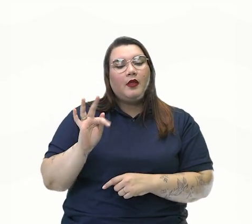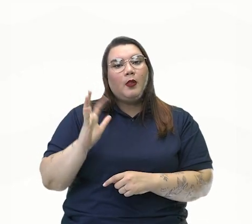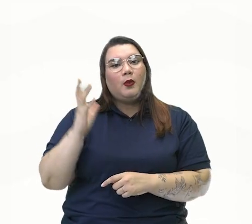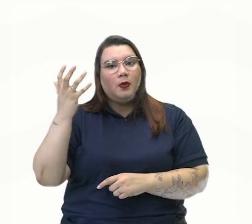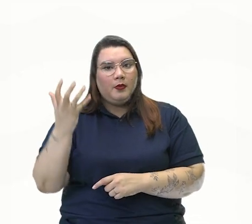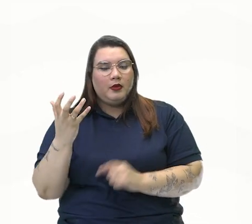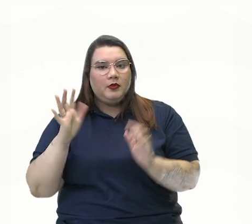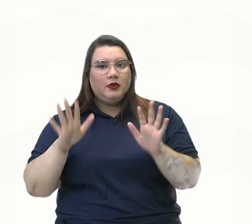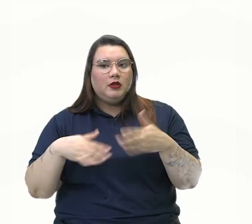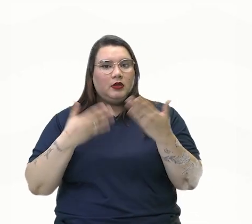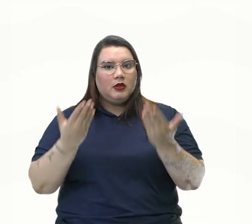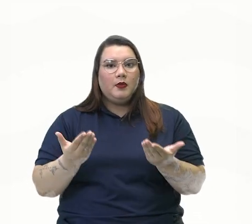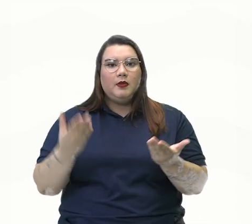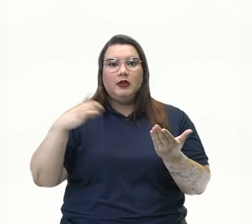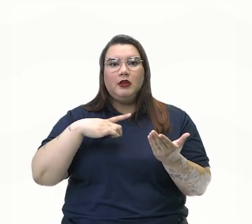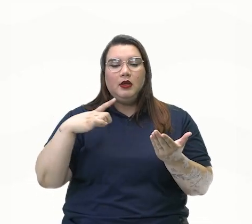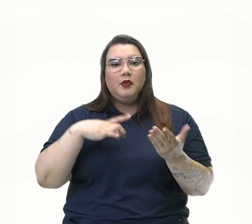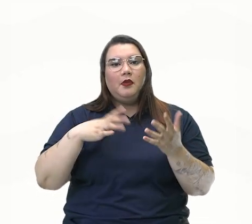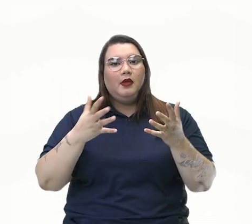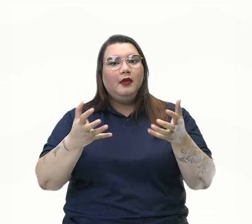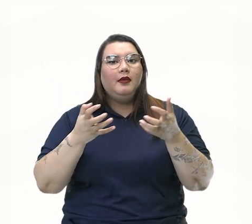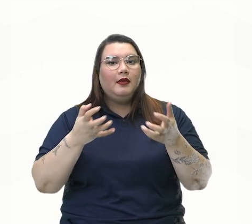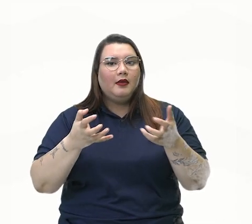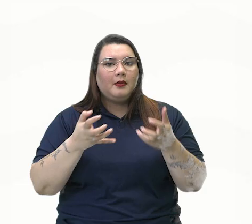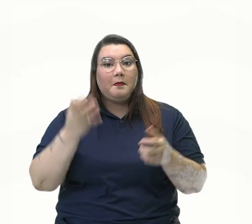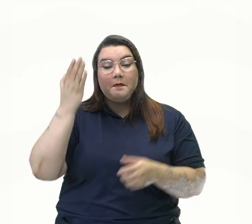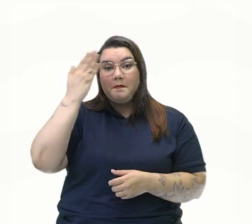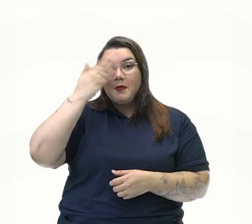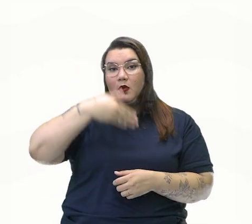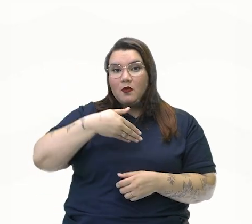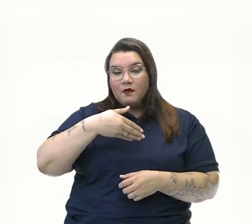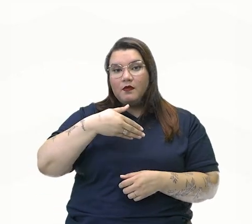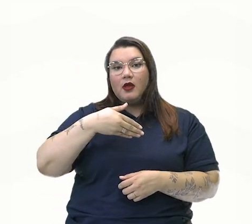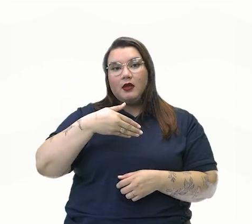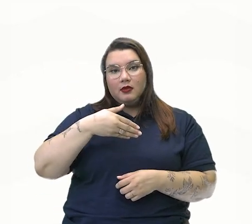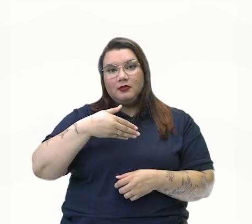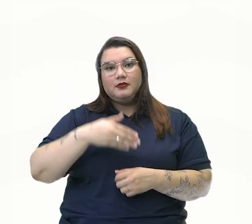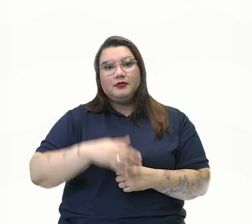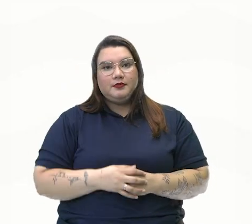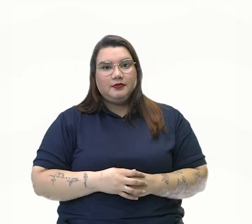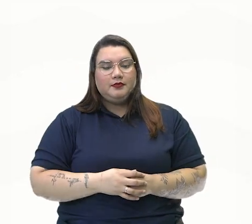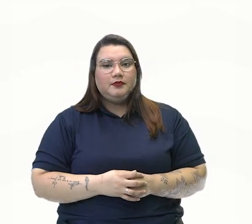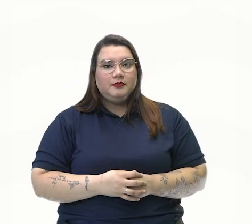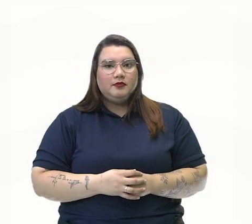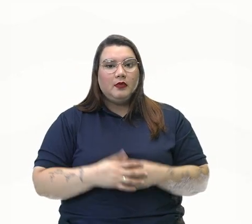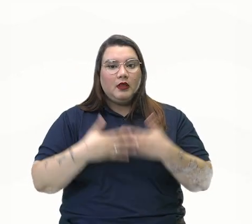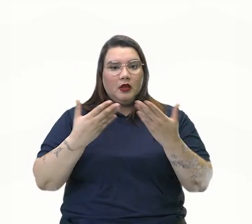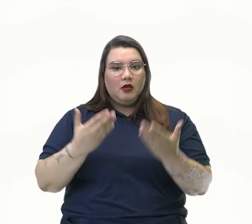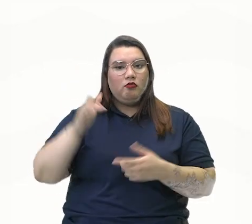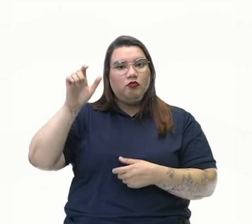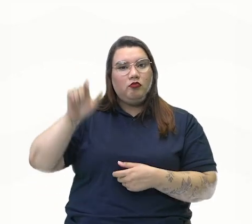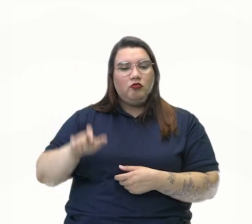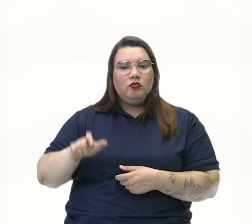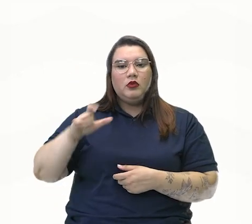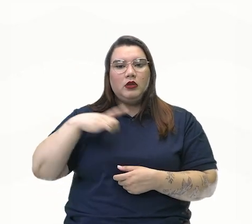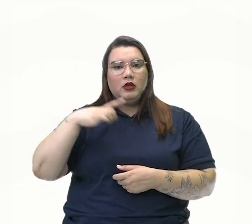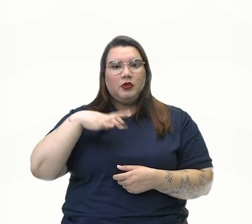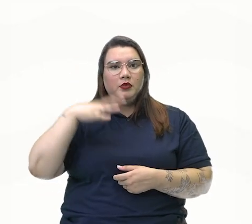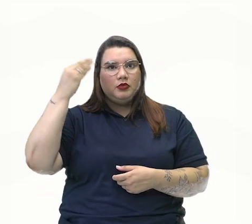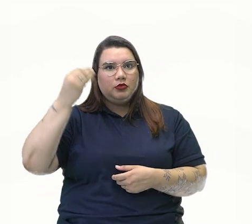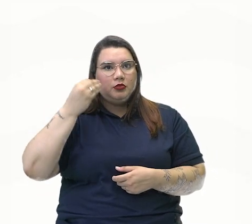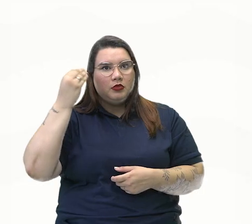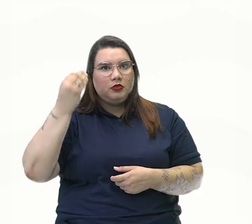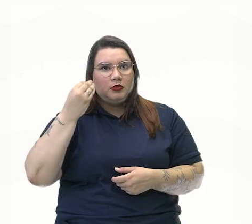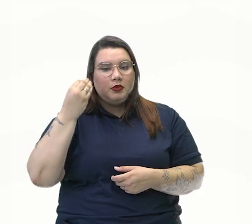fenômeno. Então, eles estavam querendo provar. Nesse momento, né, que Young